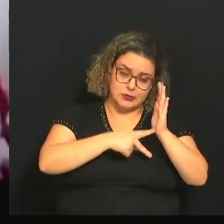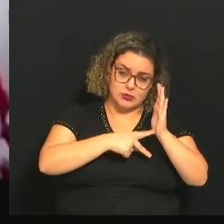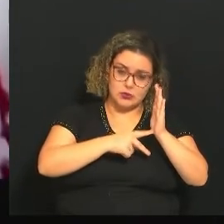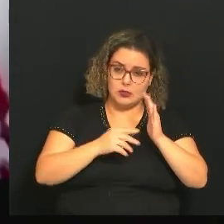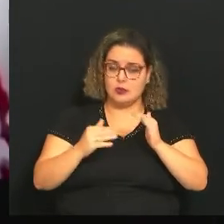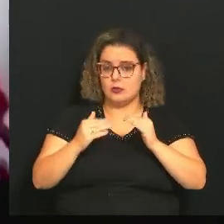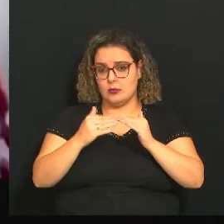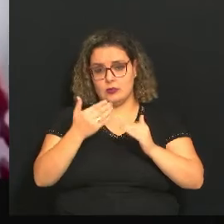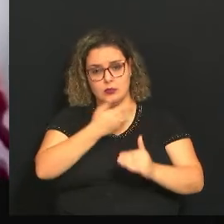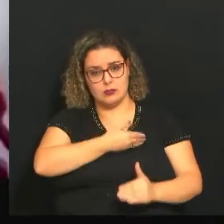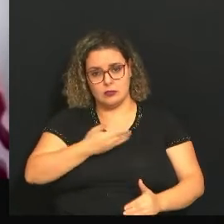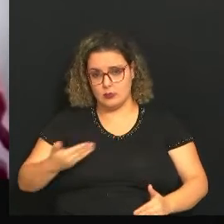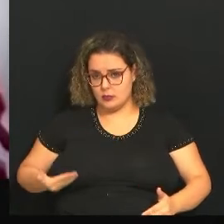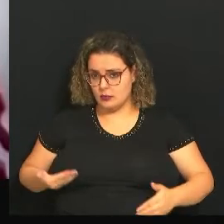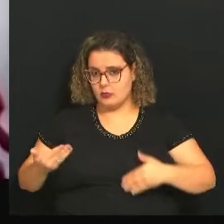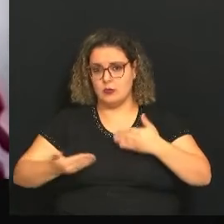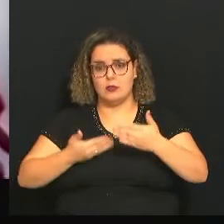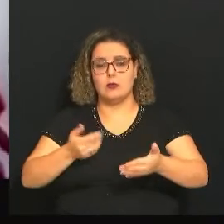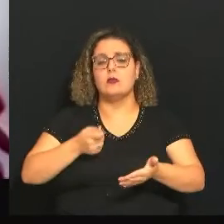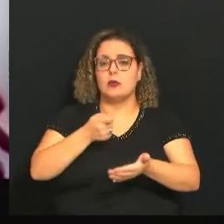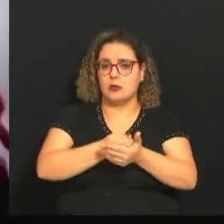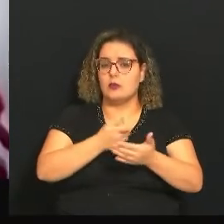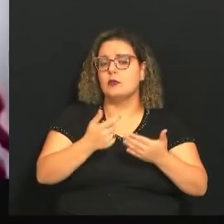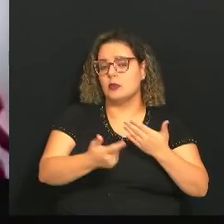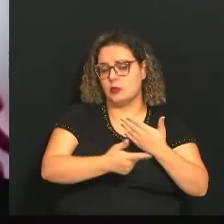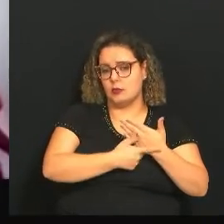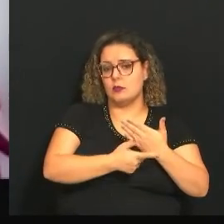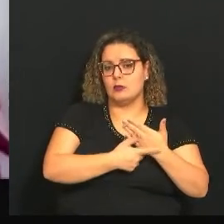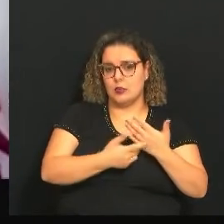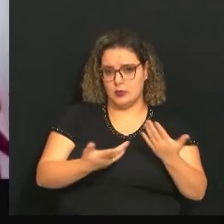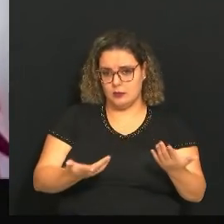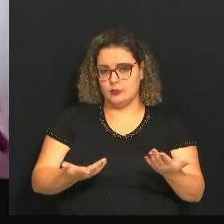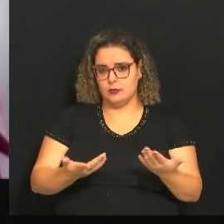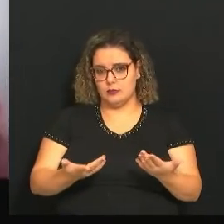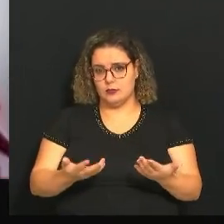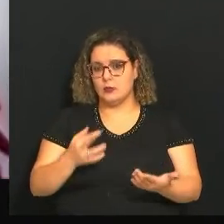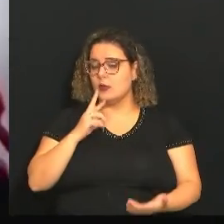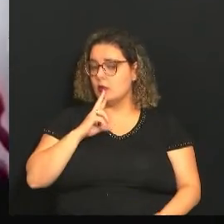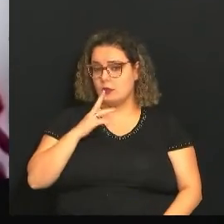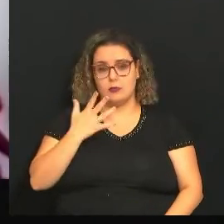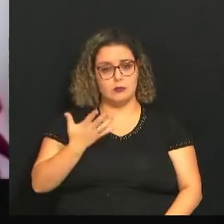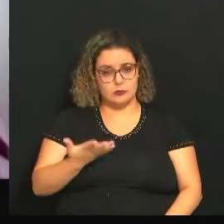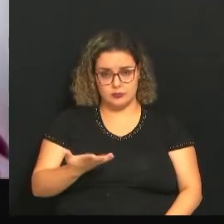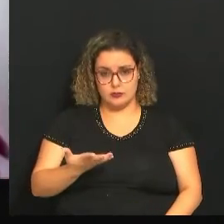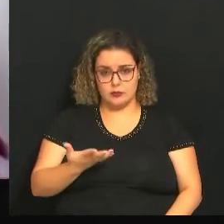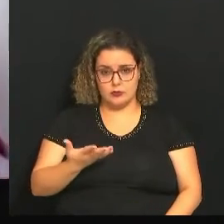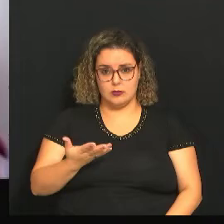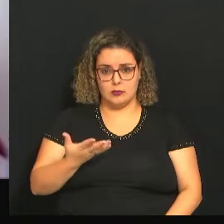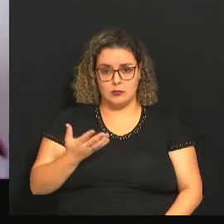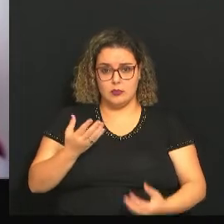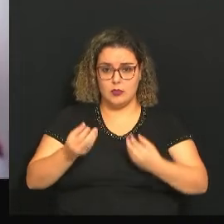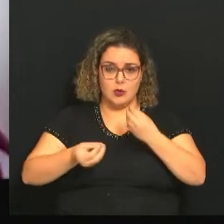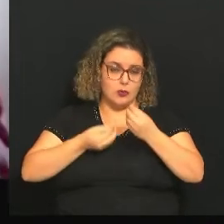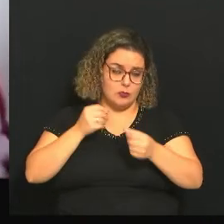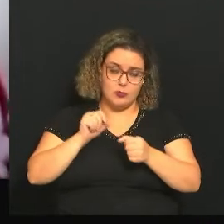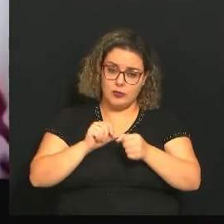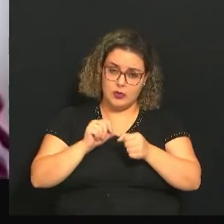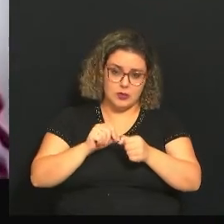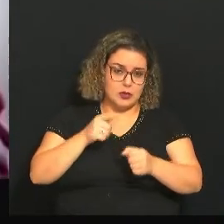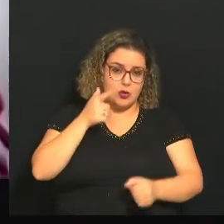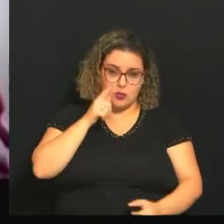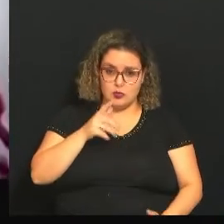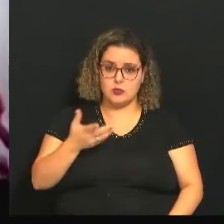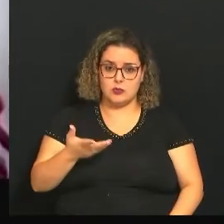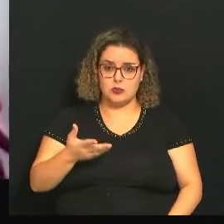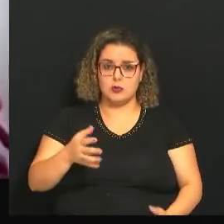ele vai cumprir o seu papel, né? Então, eu acho que essa é a resposta. Como fazer cumprir o acordo, né? É a união